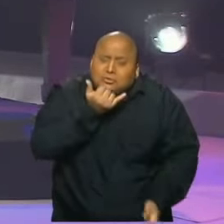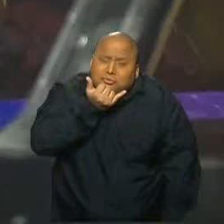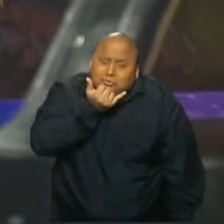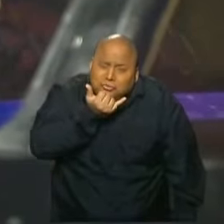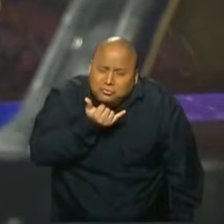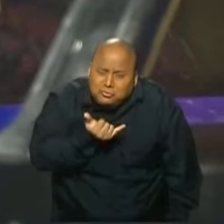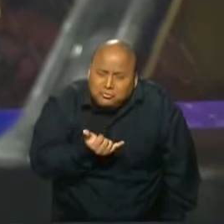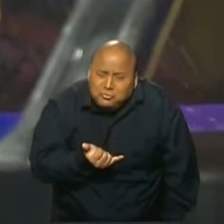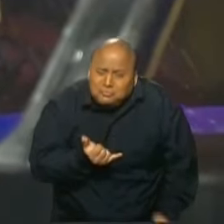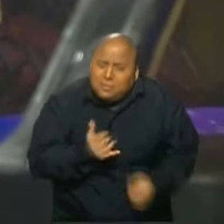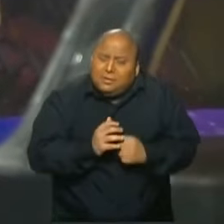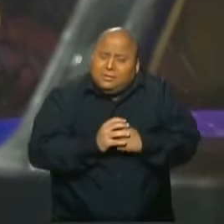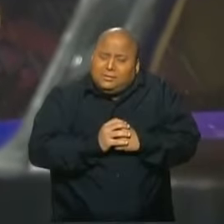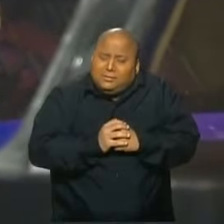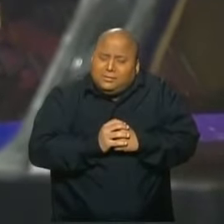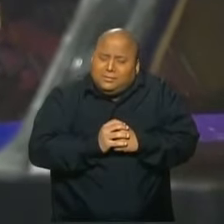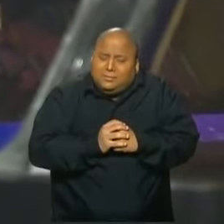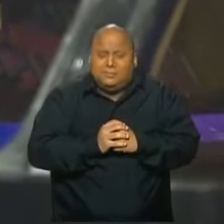Desculpa.